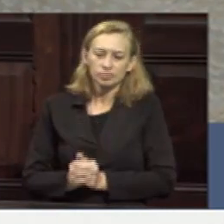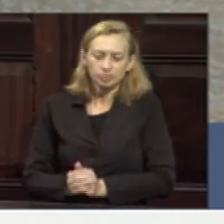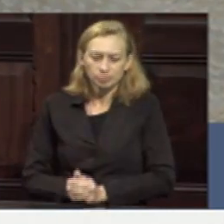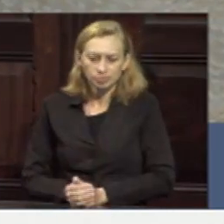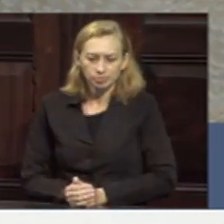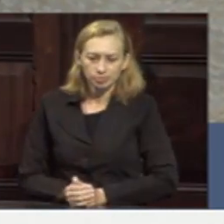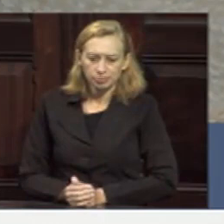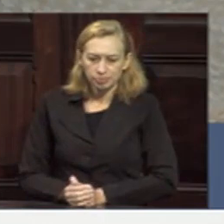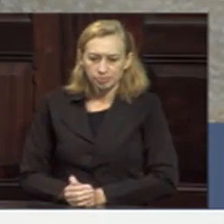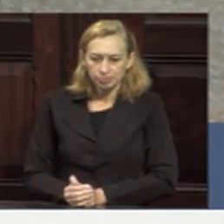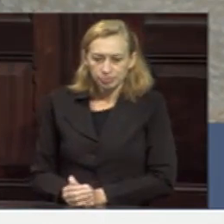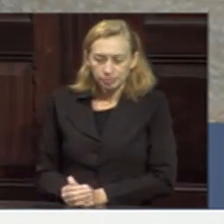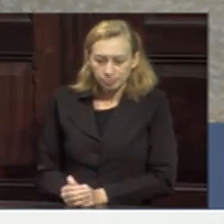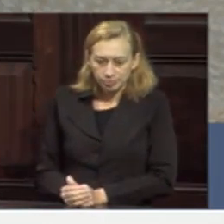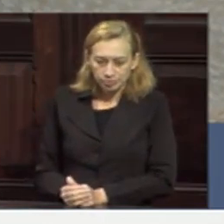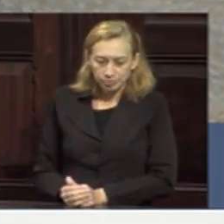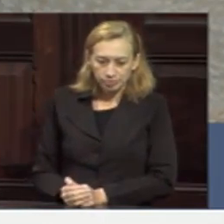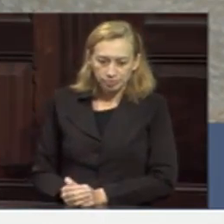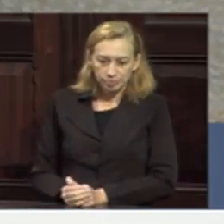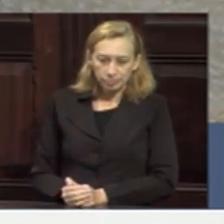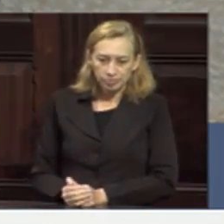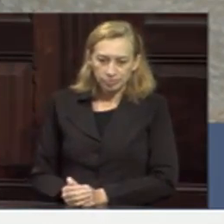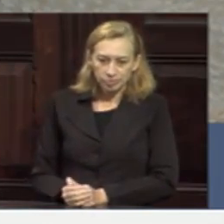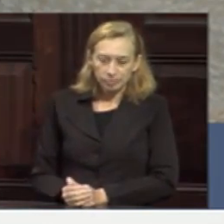Isso é o que fica.